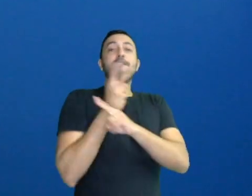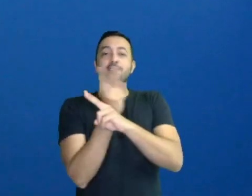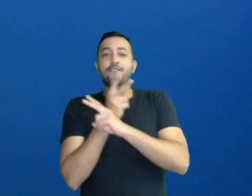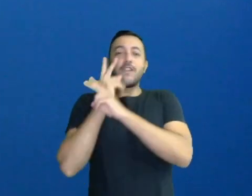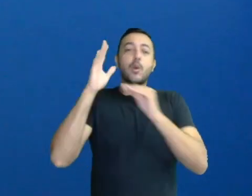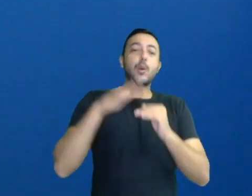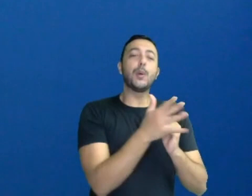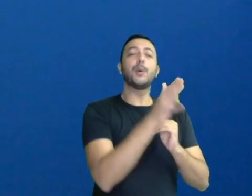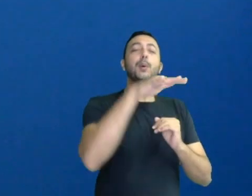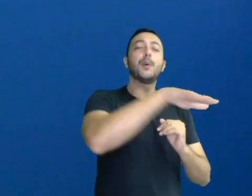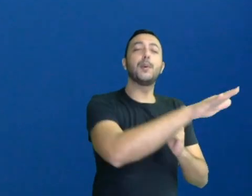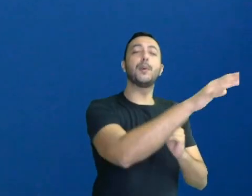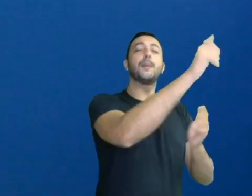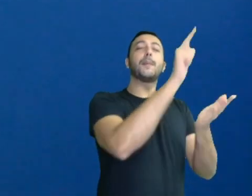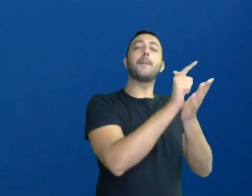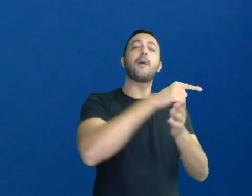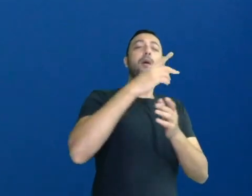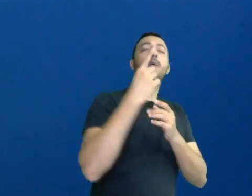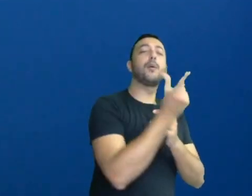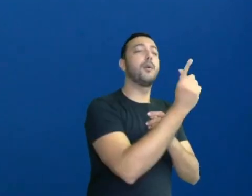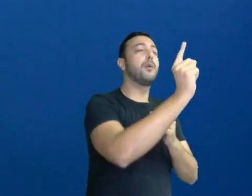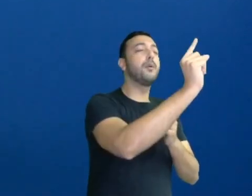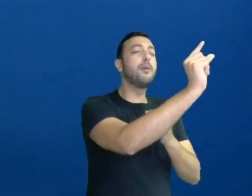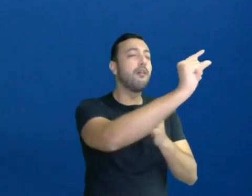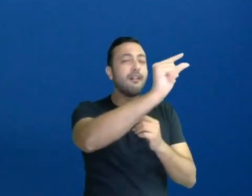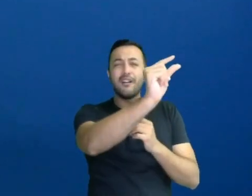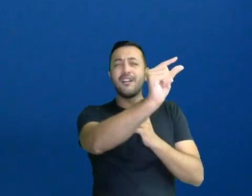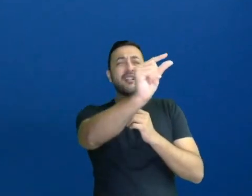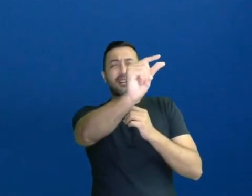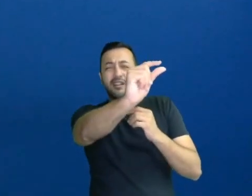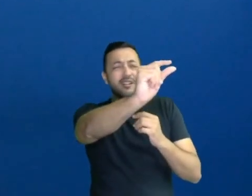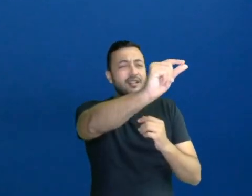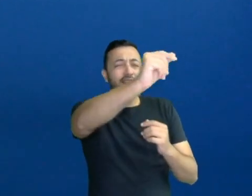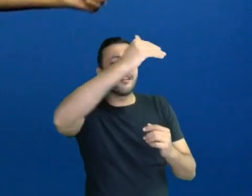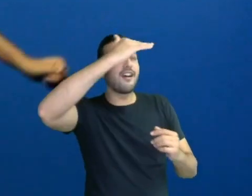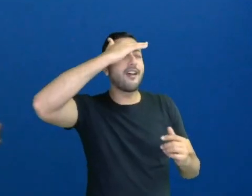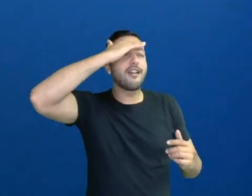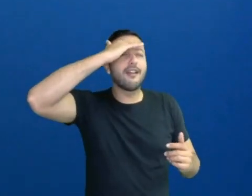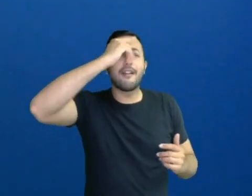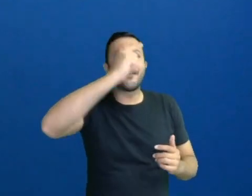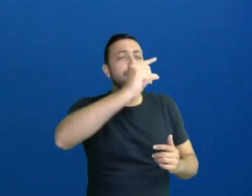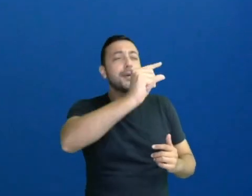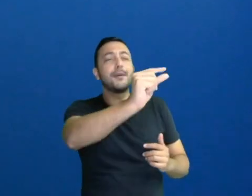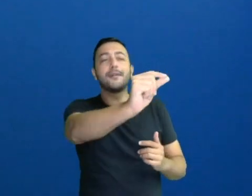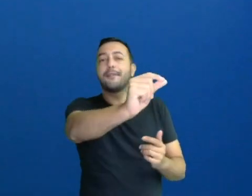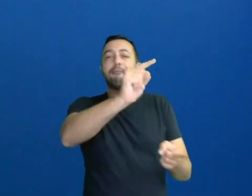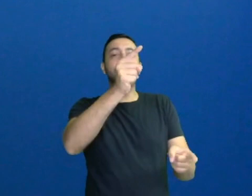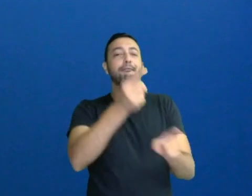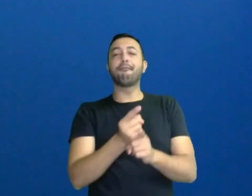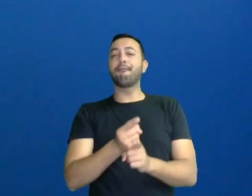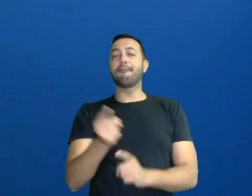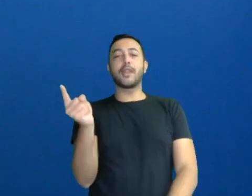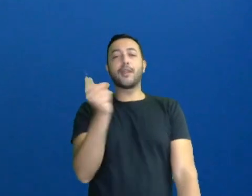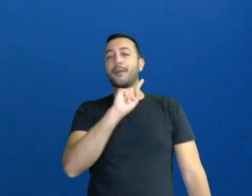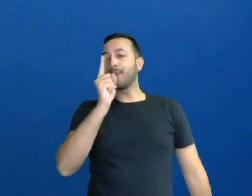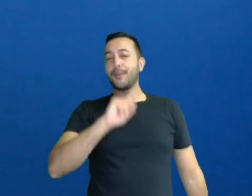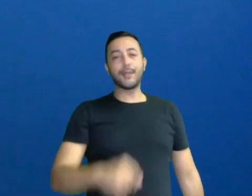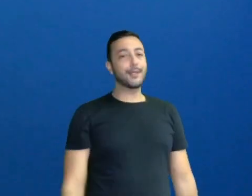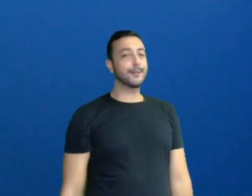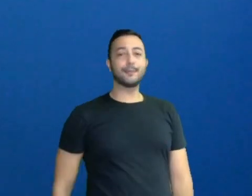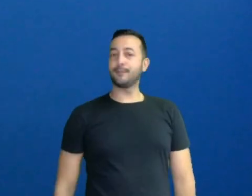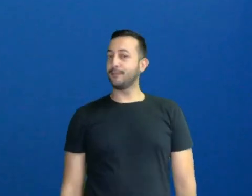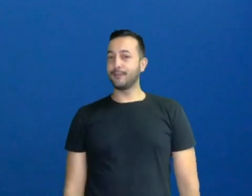levando levando levando levando bilhete ele não conseguiu mais encontrar esse bilhete